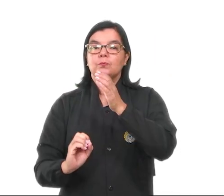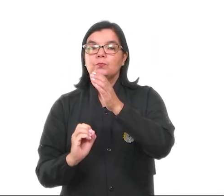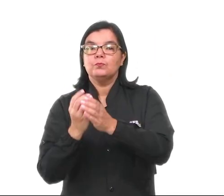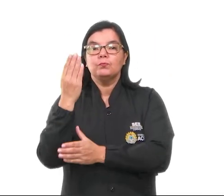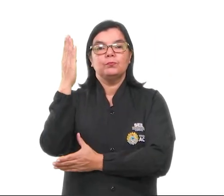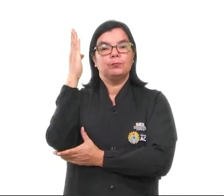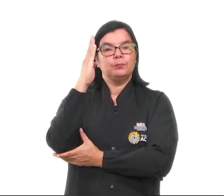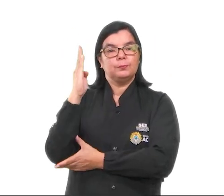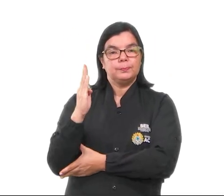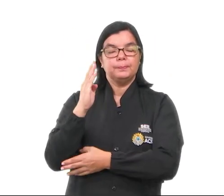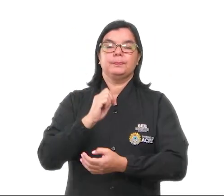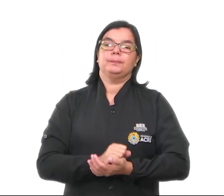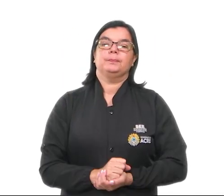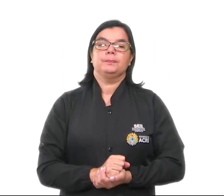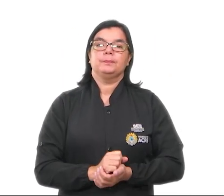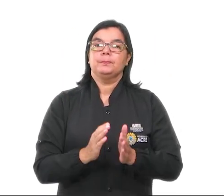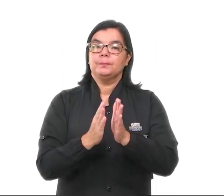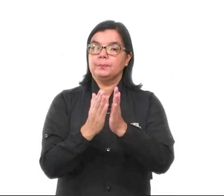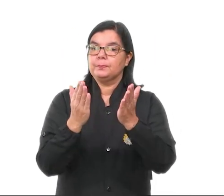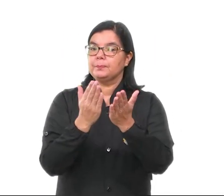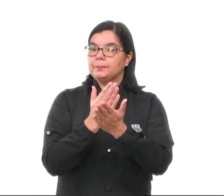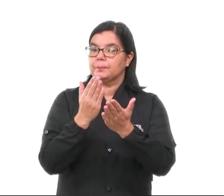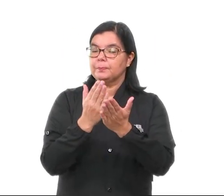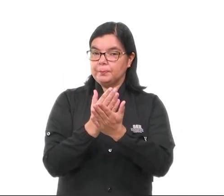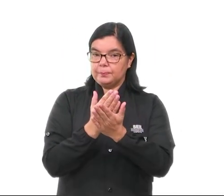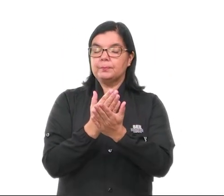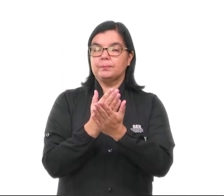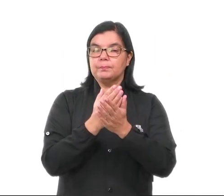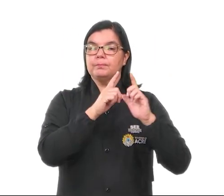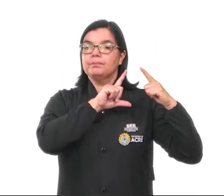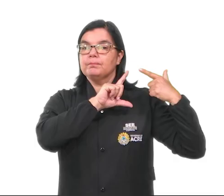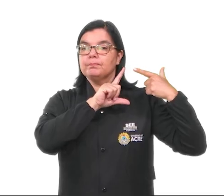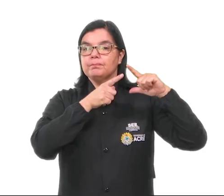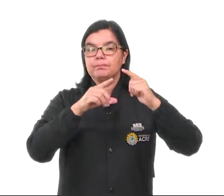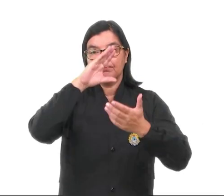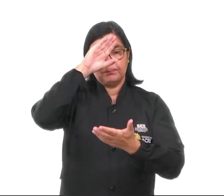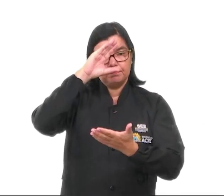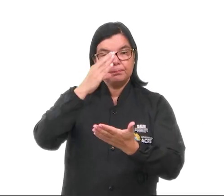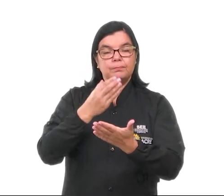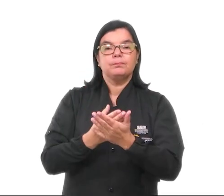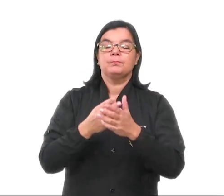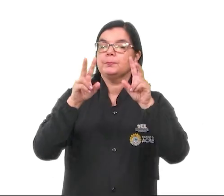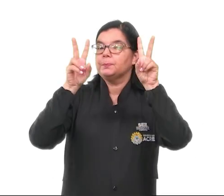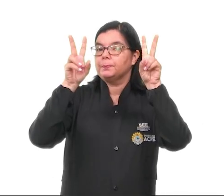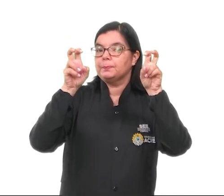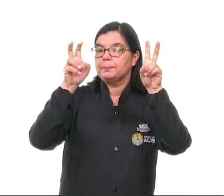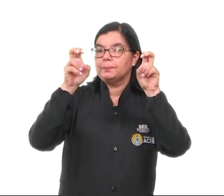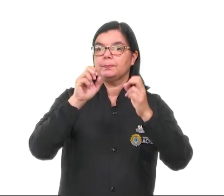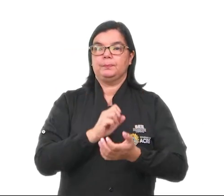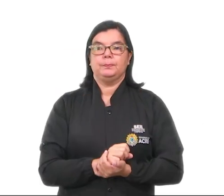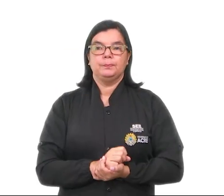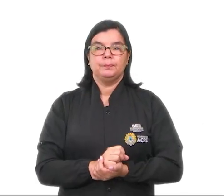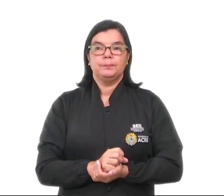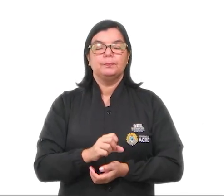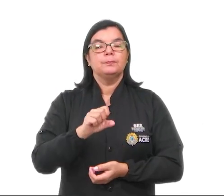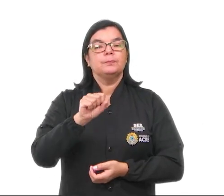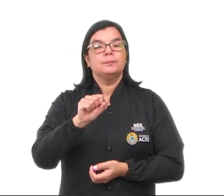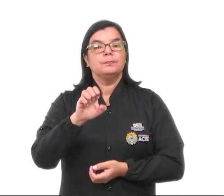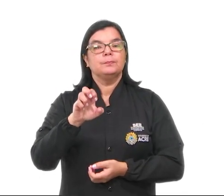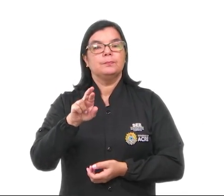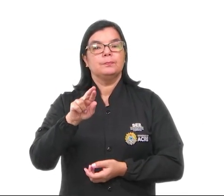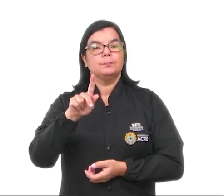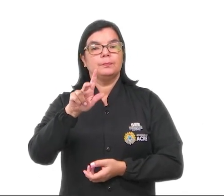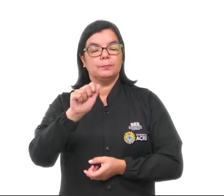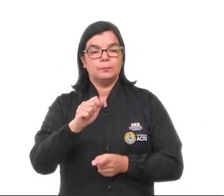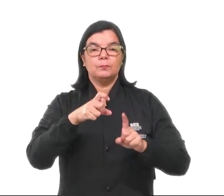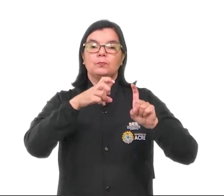Brasil, como sua obra clássica. E nós temos o título, Sérgio Buarque e o Mito